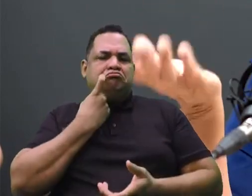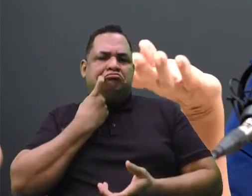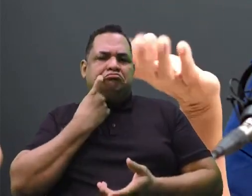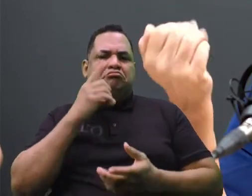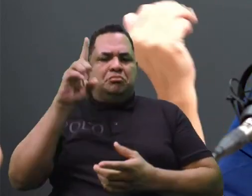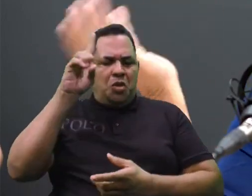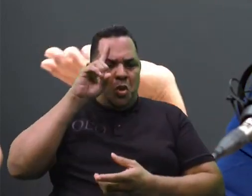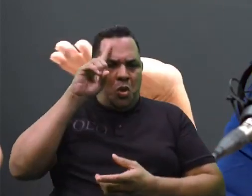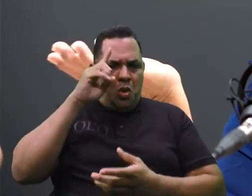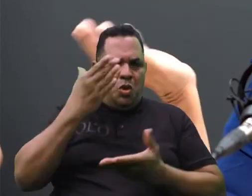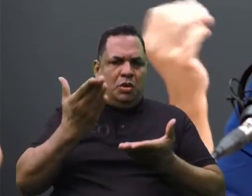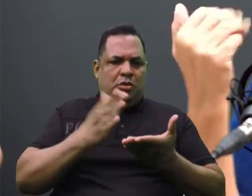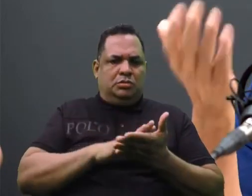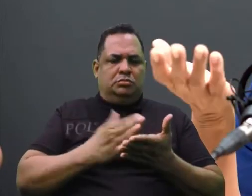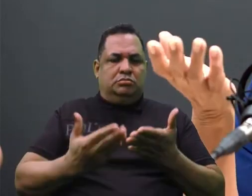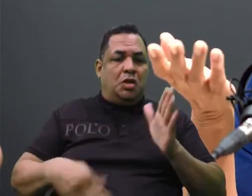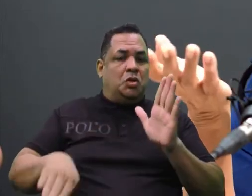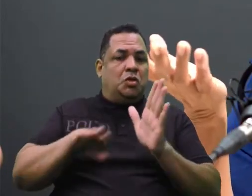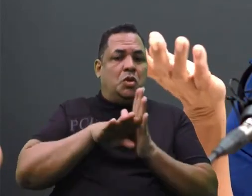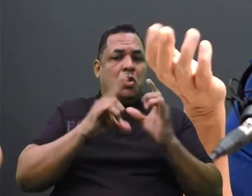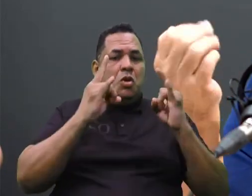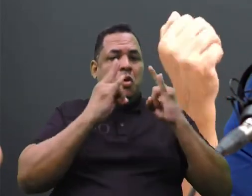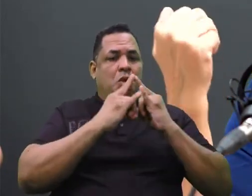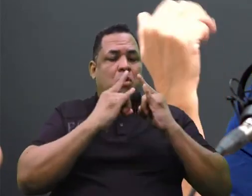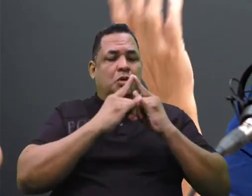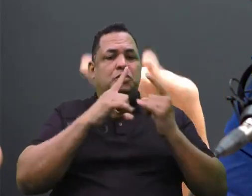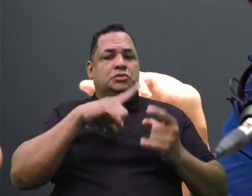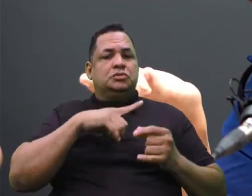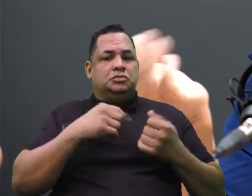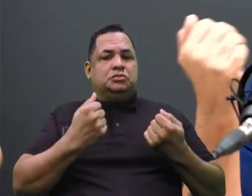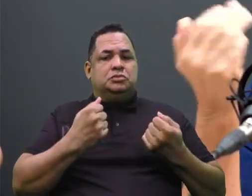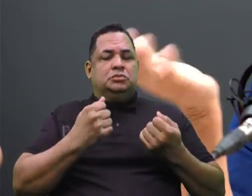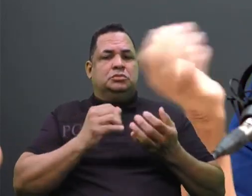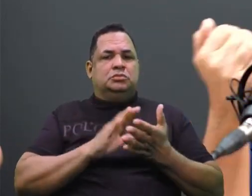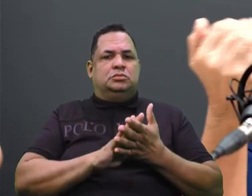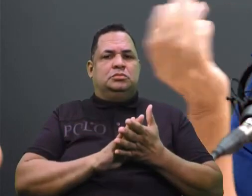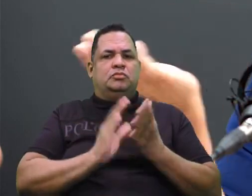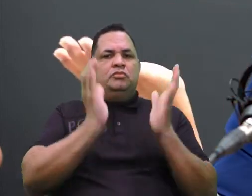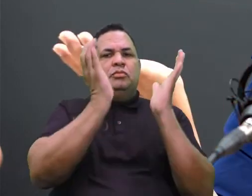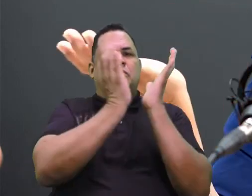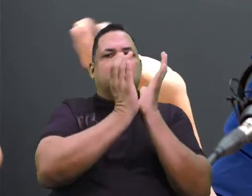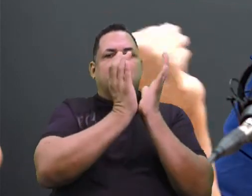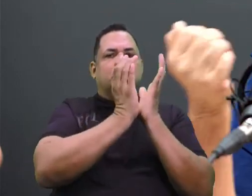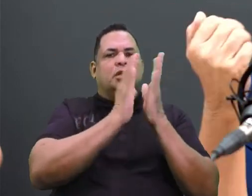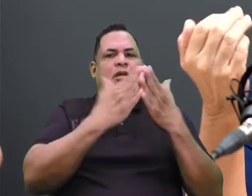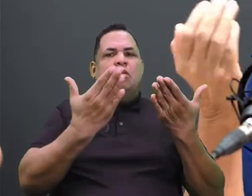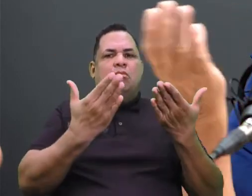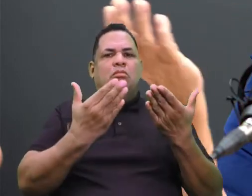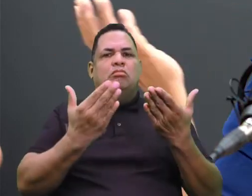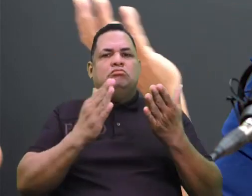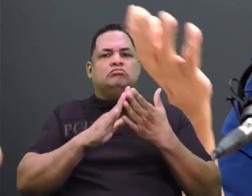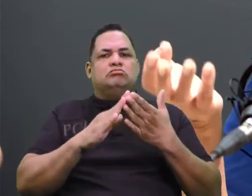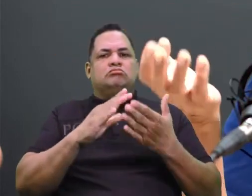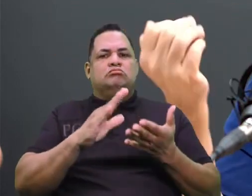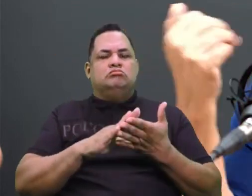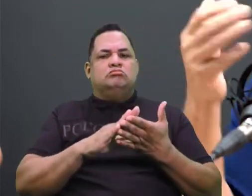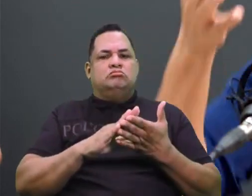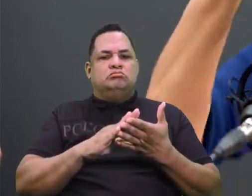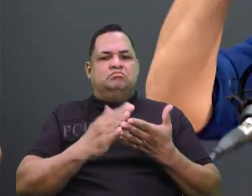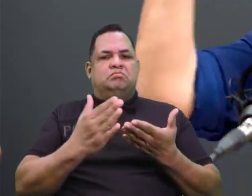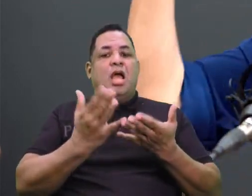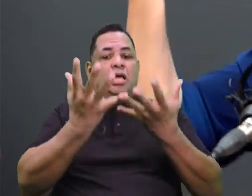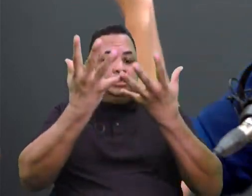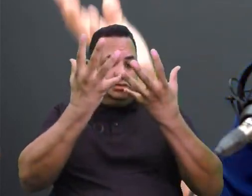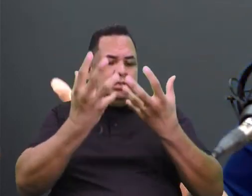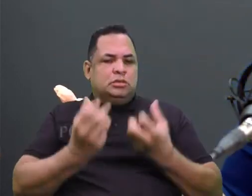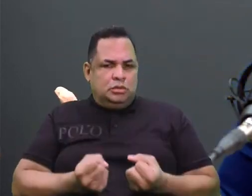havia aulas, e como ele chegou com essa perspectiva, o CN era aberto, Heloísa era aberta, apesar de ter trazido o oralismo, porque